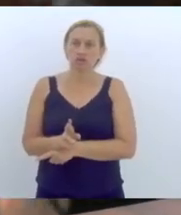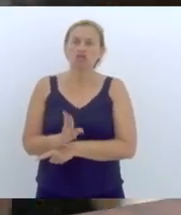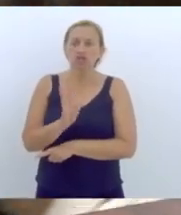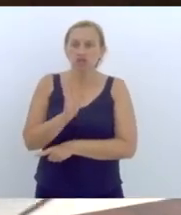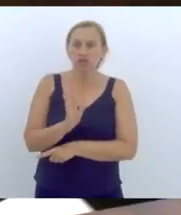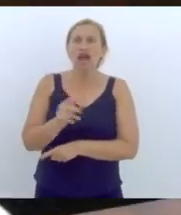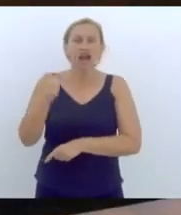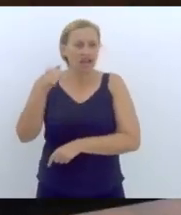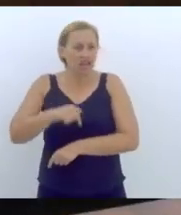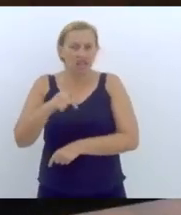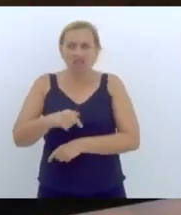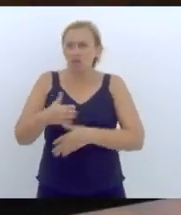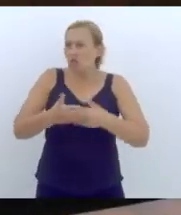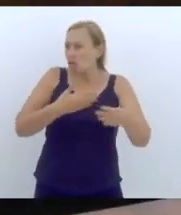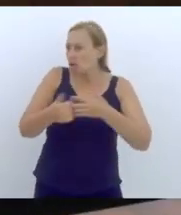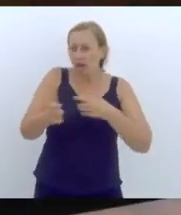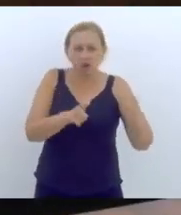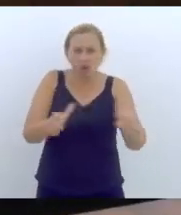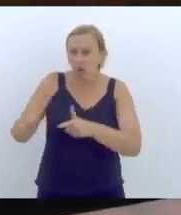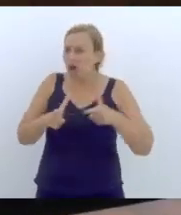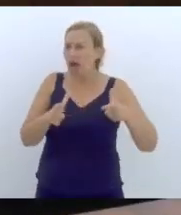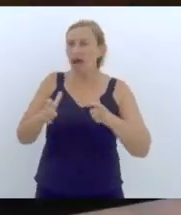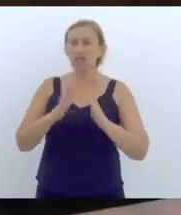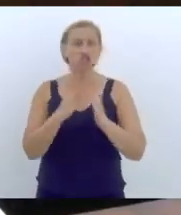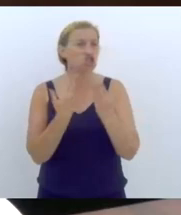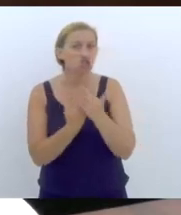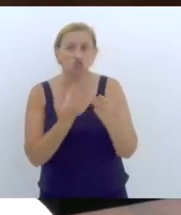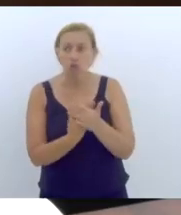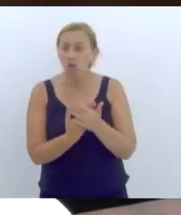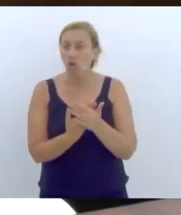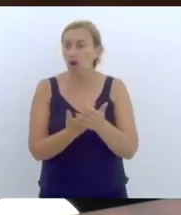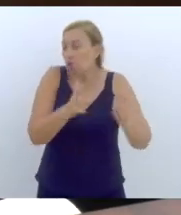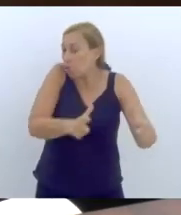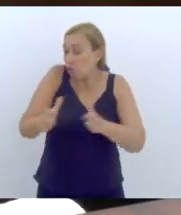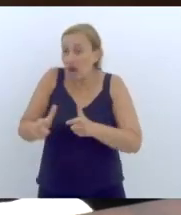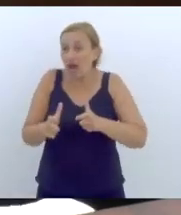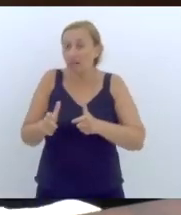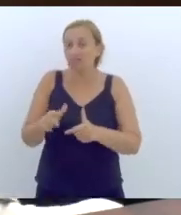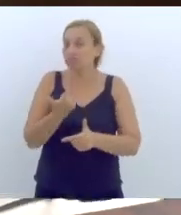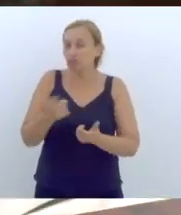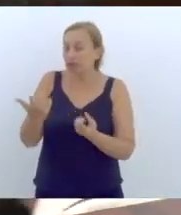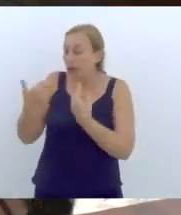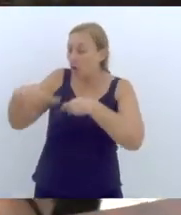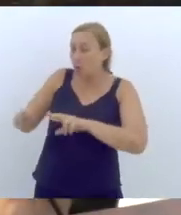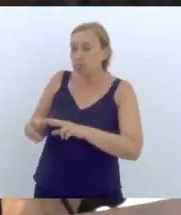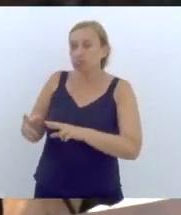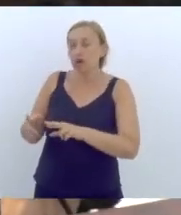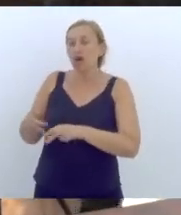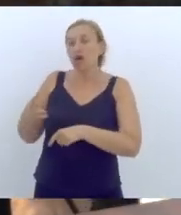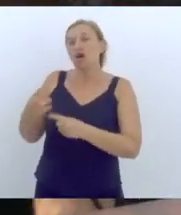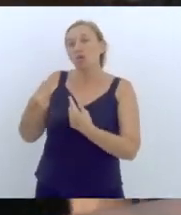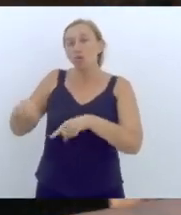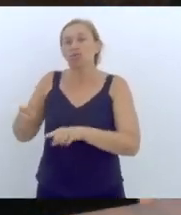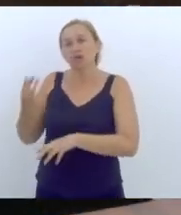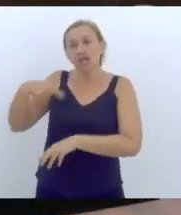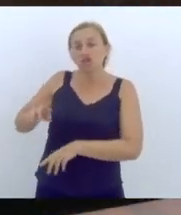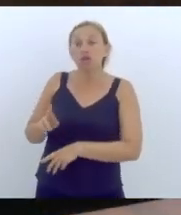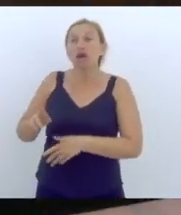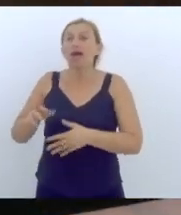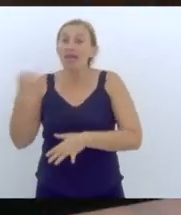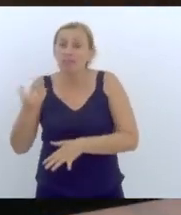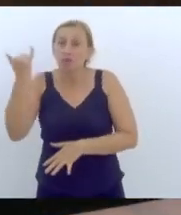nessa academia, nessa escola, nesse comércio, não haverá intolerância religiosa. Isso é muito importante para isso